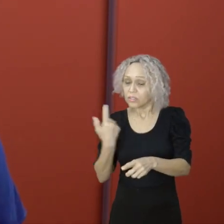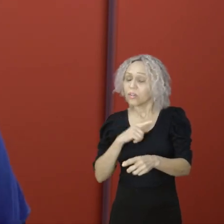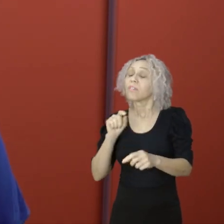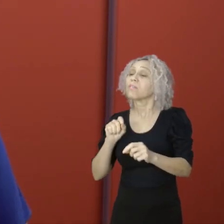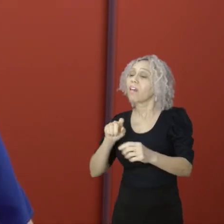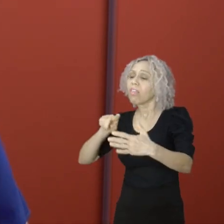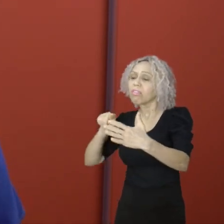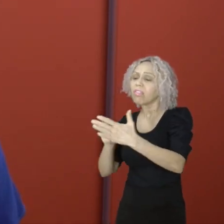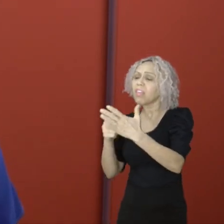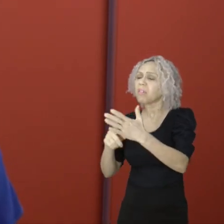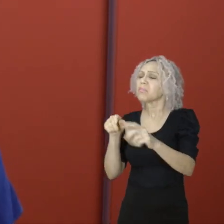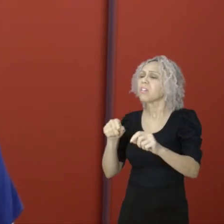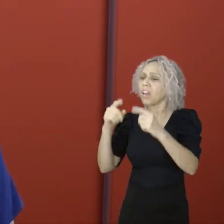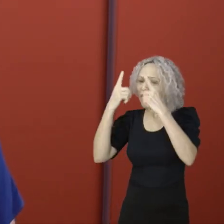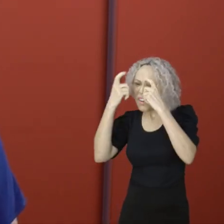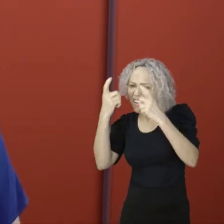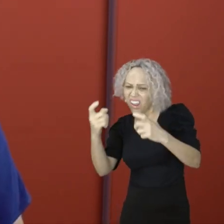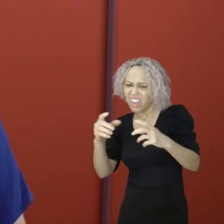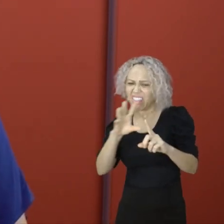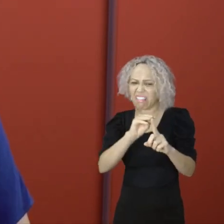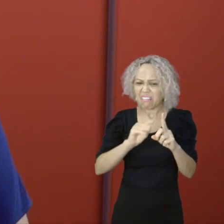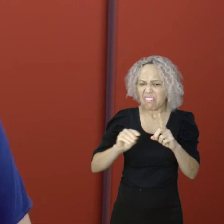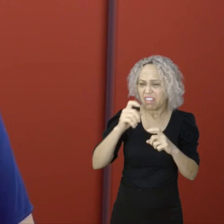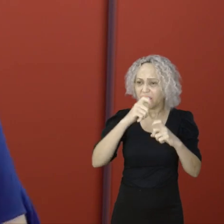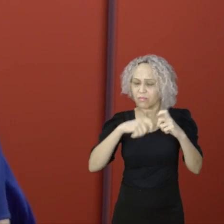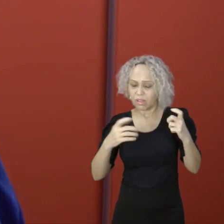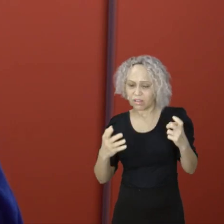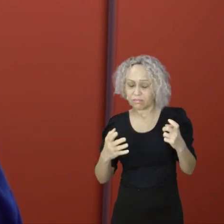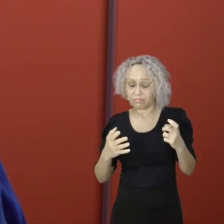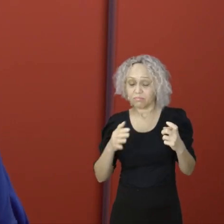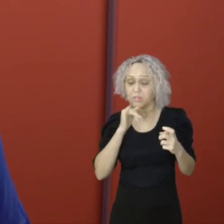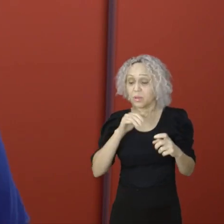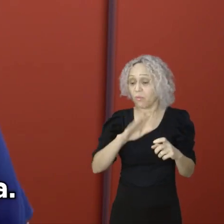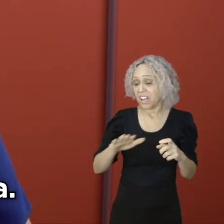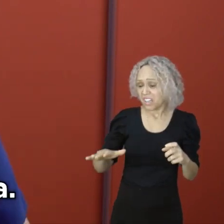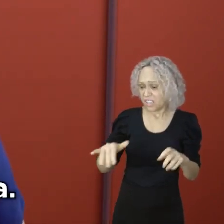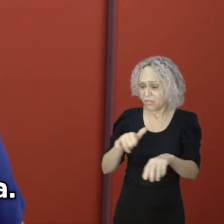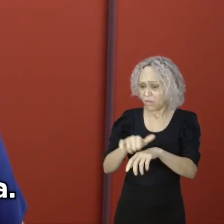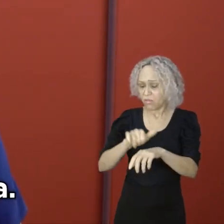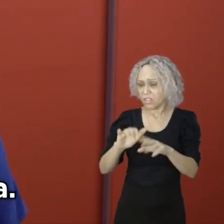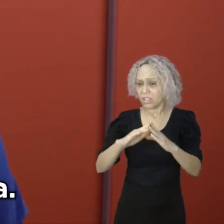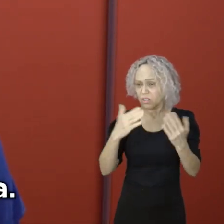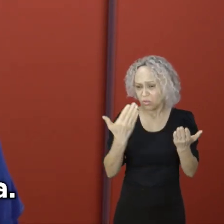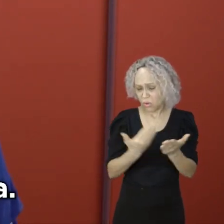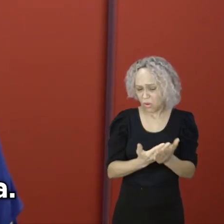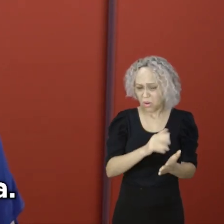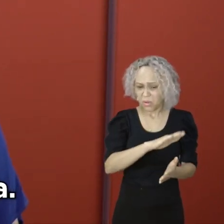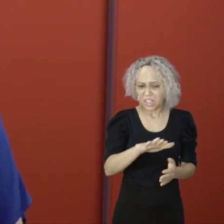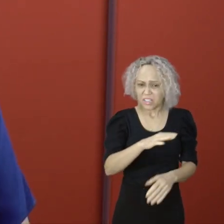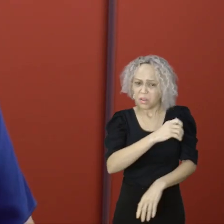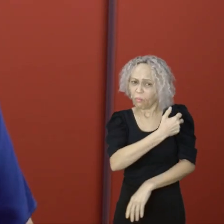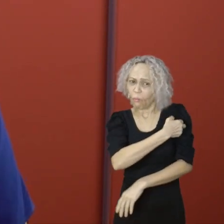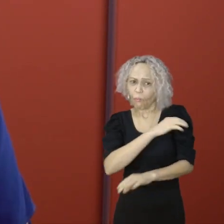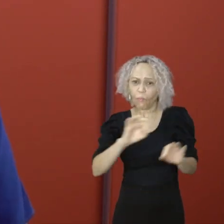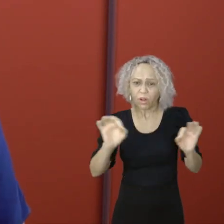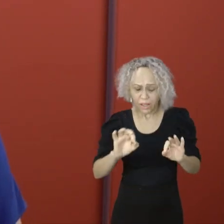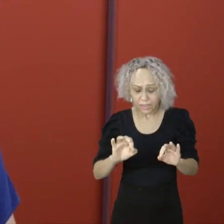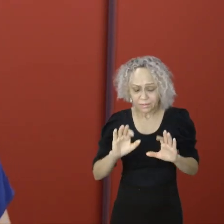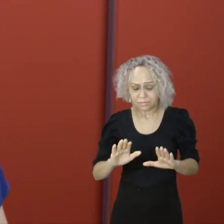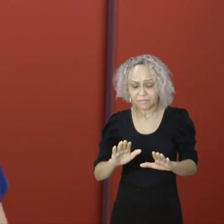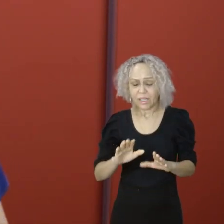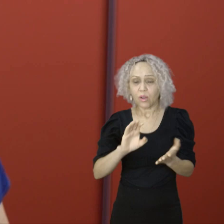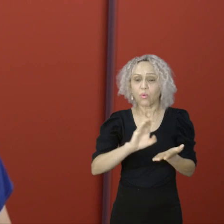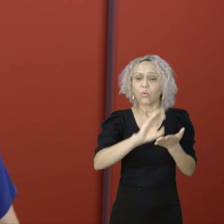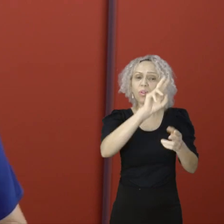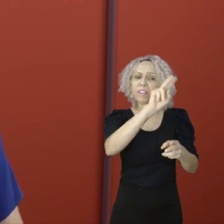de violência, de abuso sexual, de uma criança que não está indo à escola, de uma criança que não é vacinada. Ele é muito